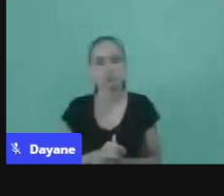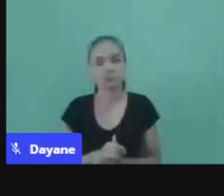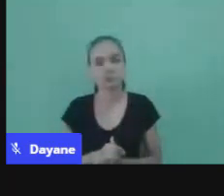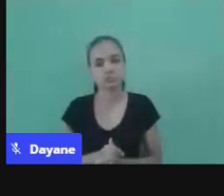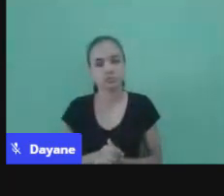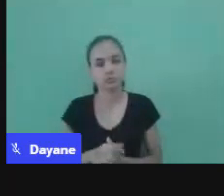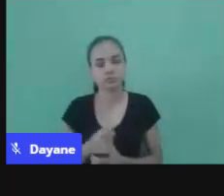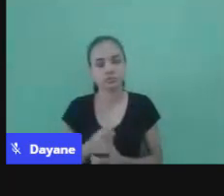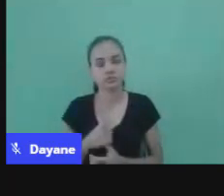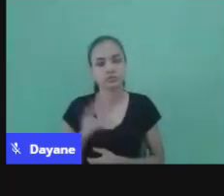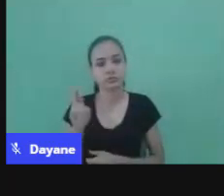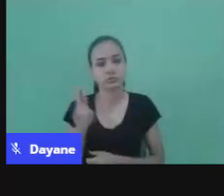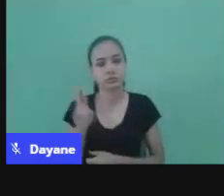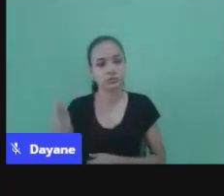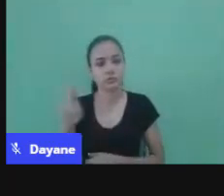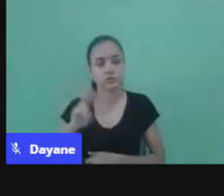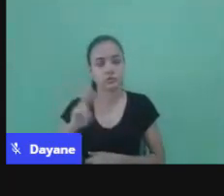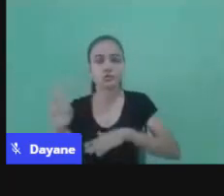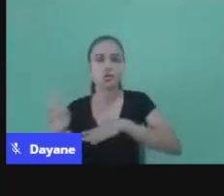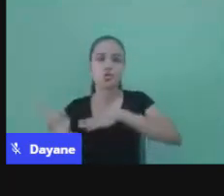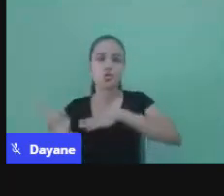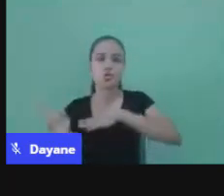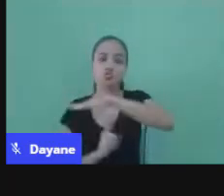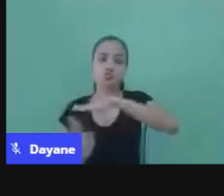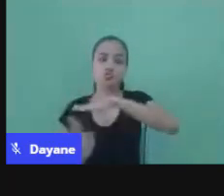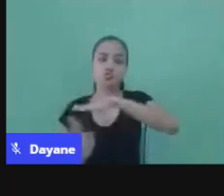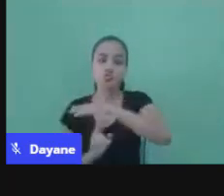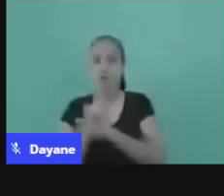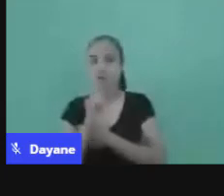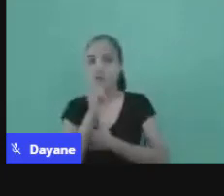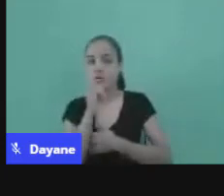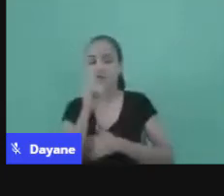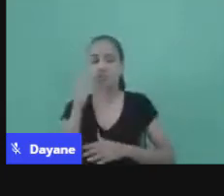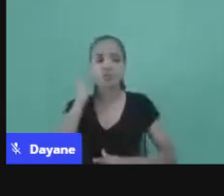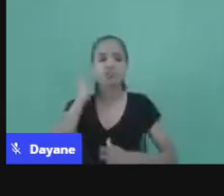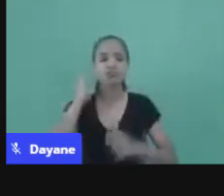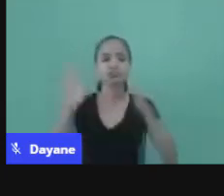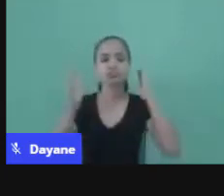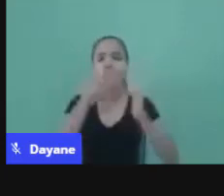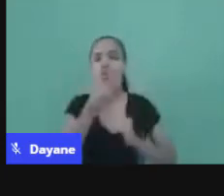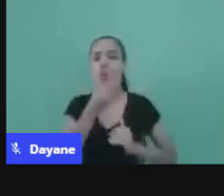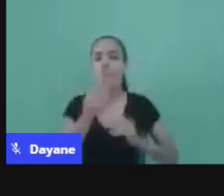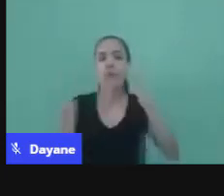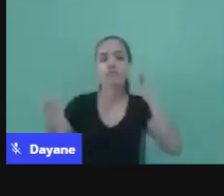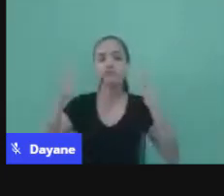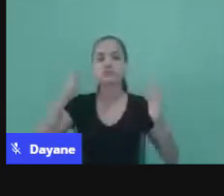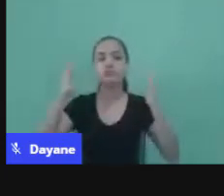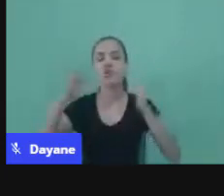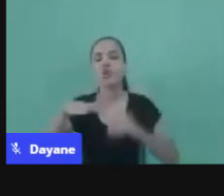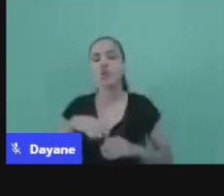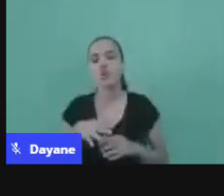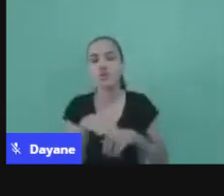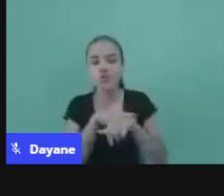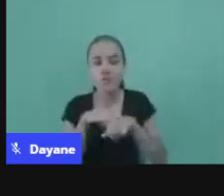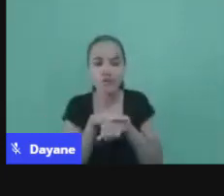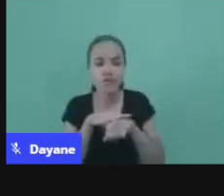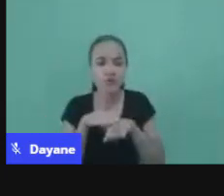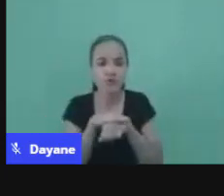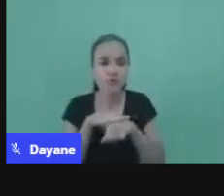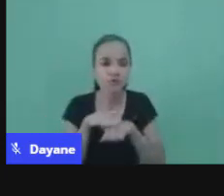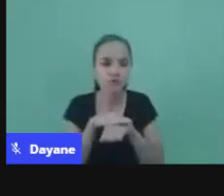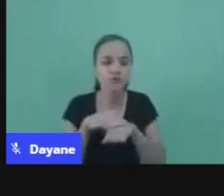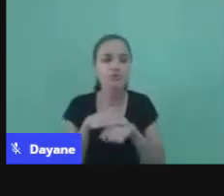das rodovias, por exemplo, os caminhoneiros, conversamos bastante com eles, e a gente viu que os caminhoneiros, na verdade, estão muito cientes do